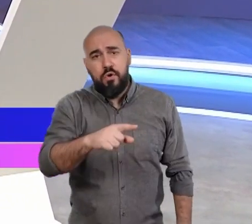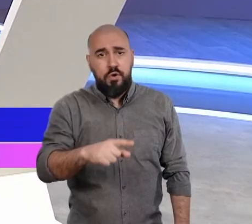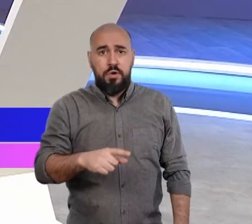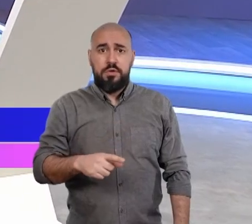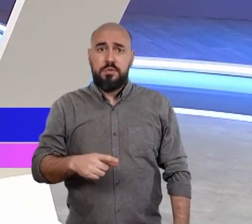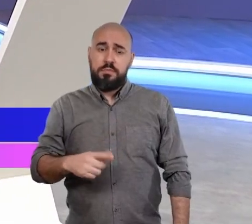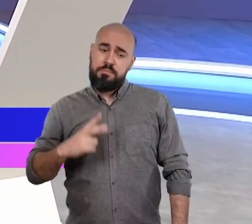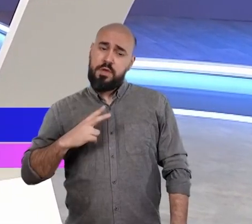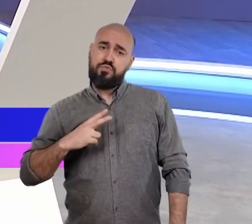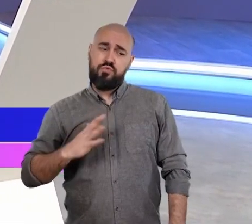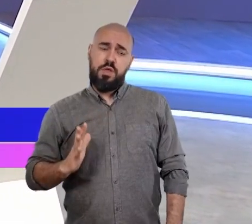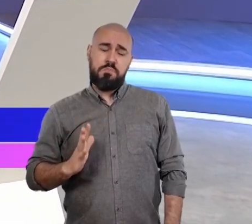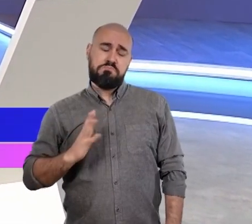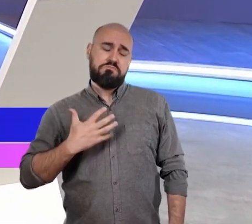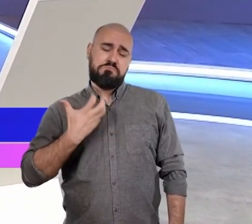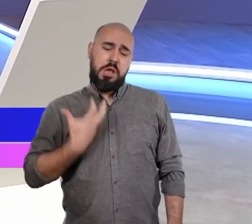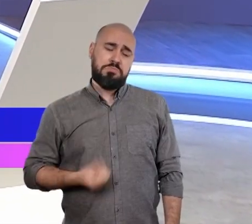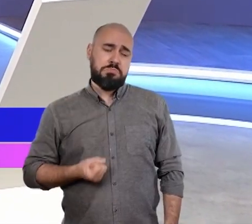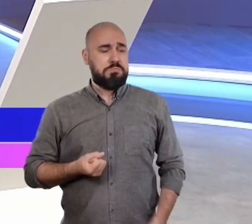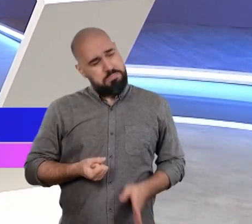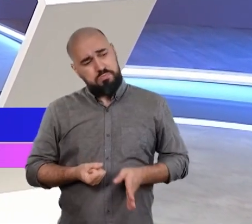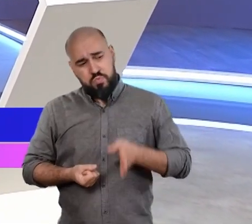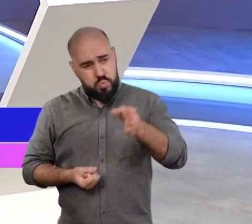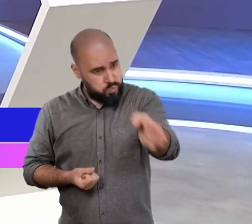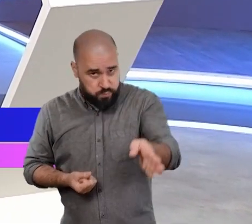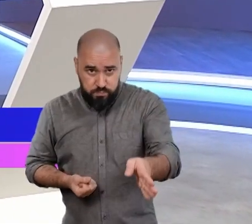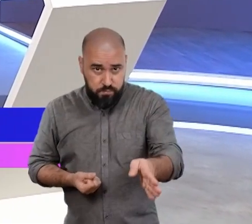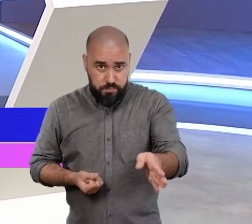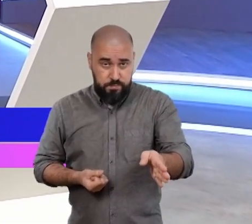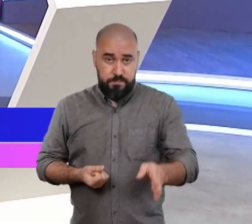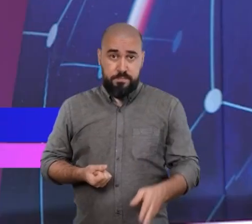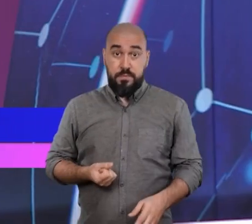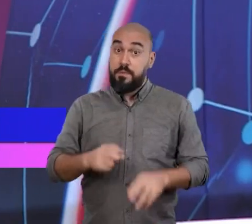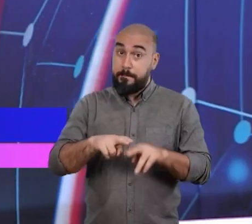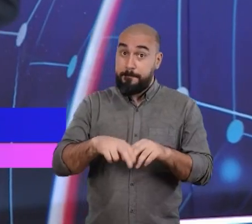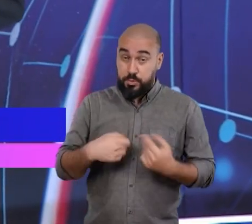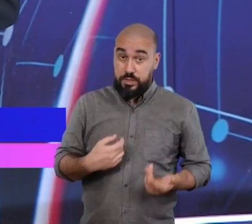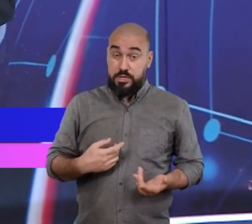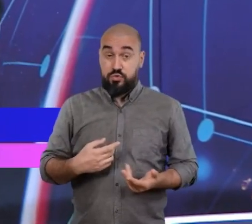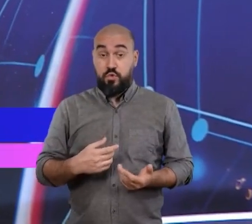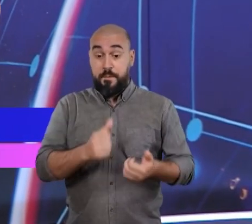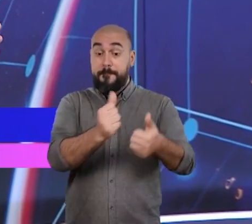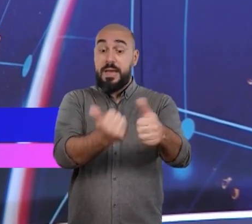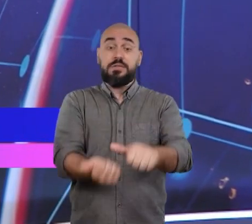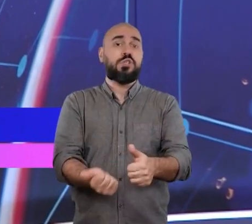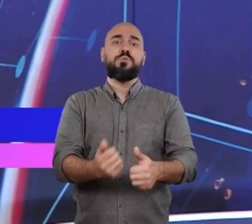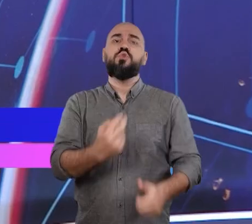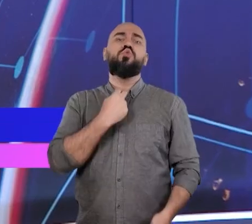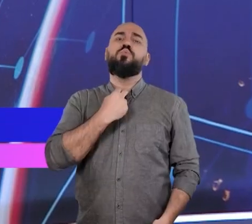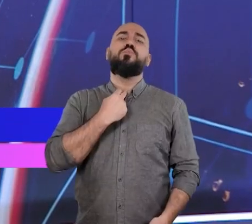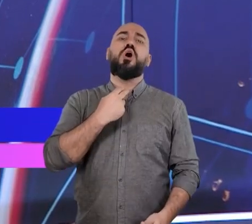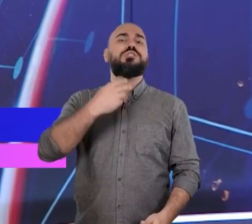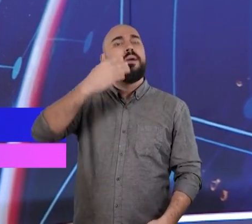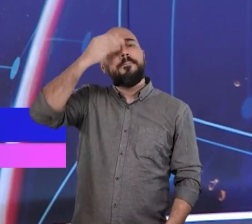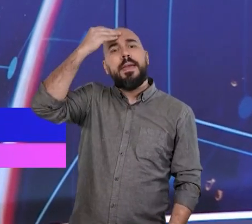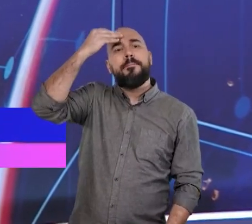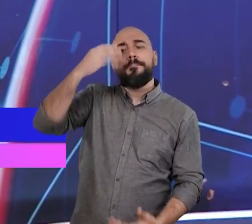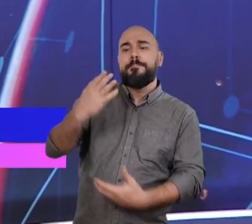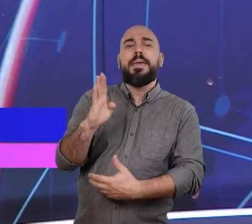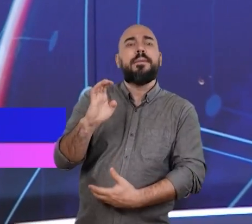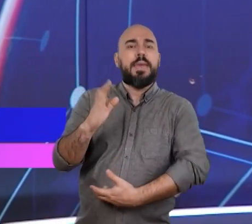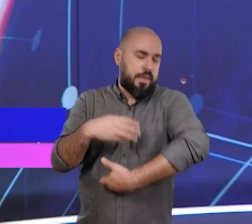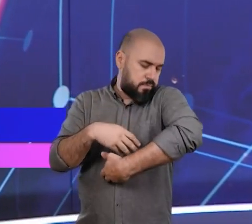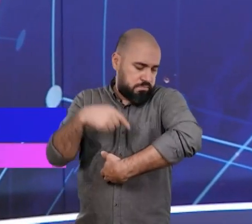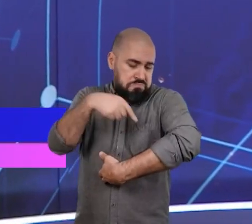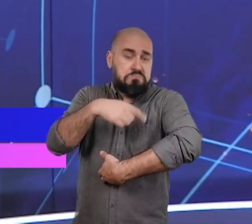a decisão pessoal. Ele decidiu ir ser batizado. Por isso que o batismo não pode ser de bebês, porque envolve a